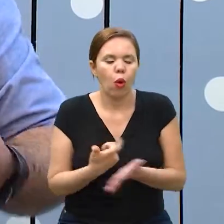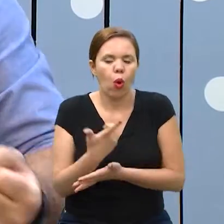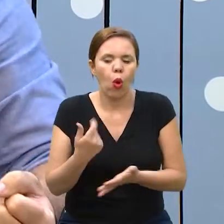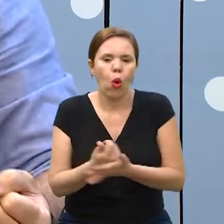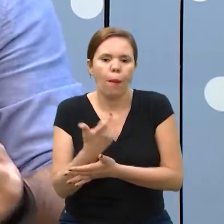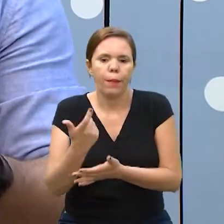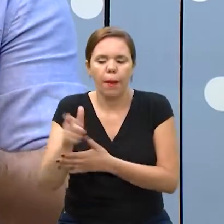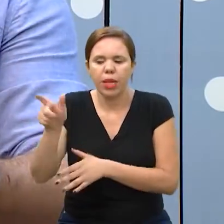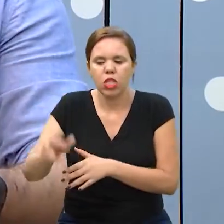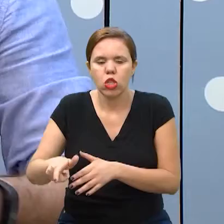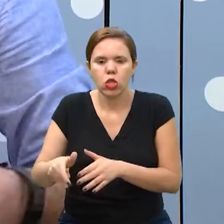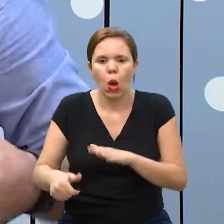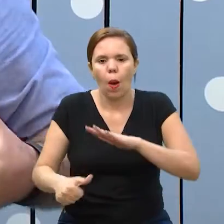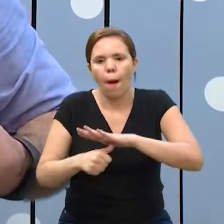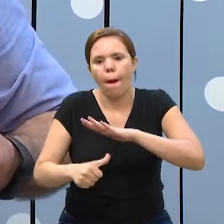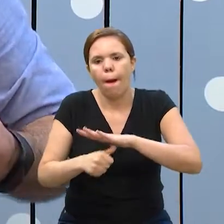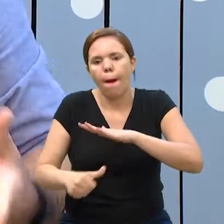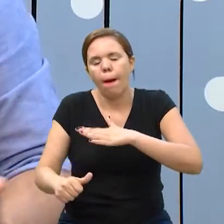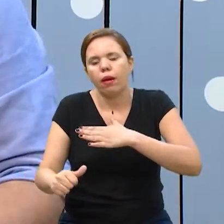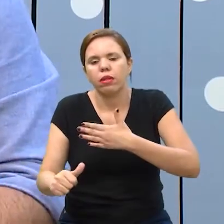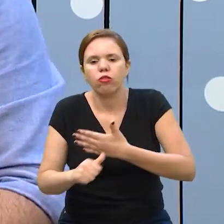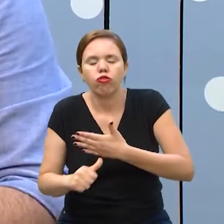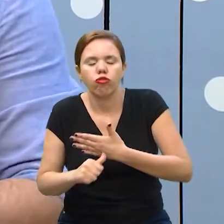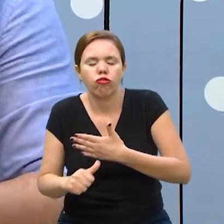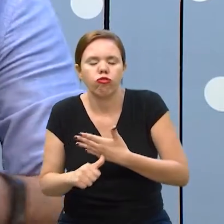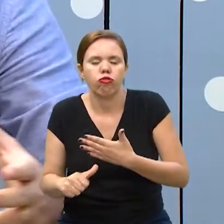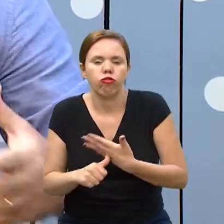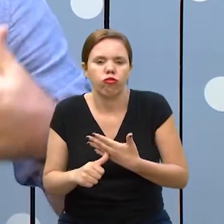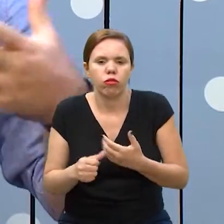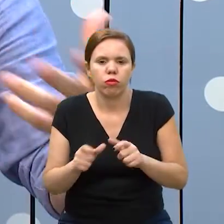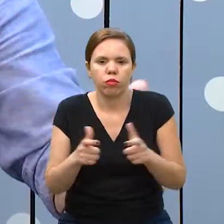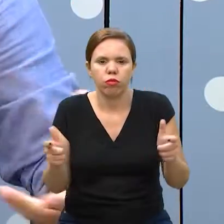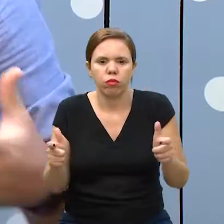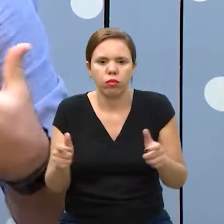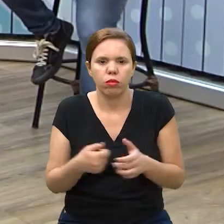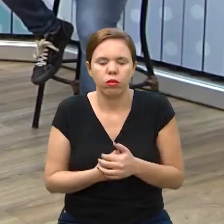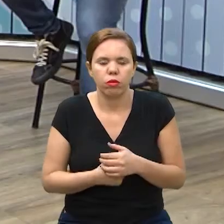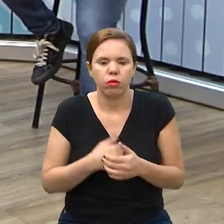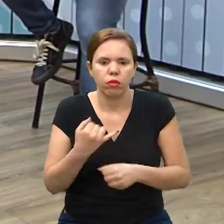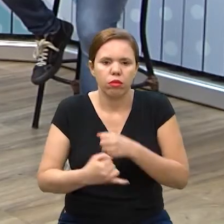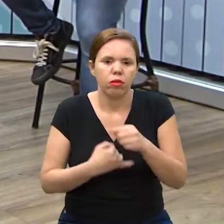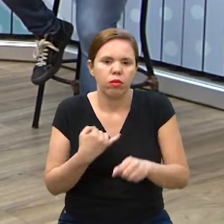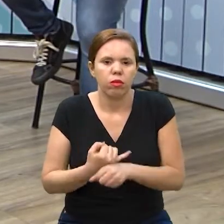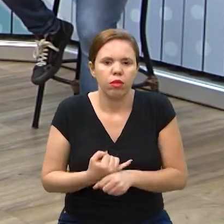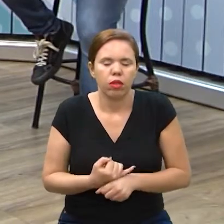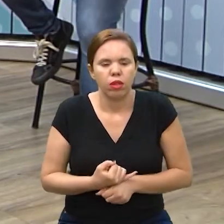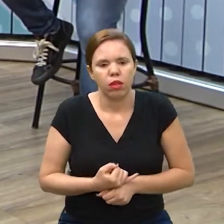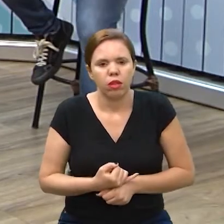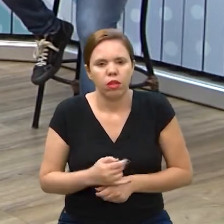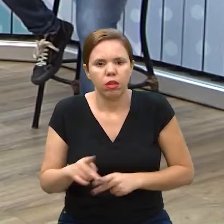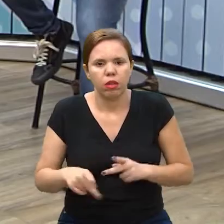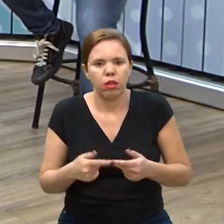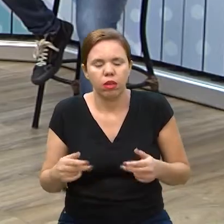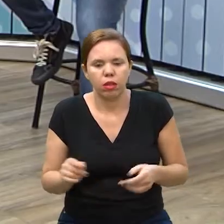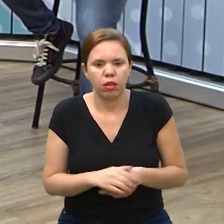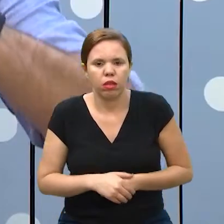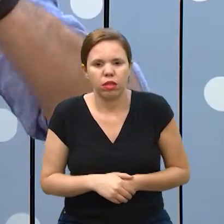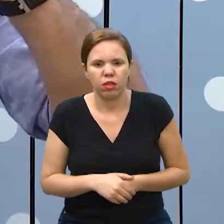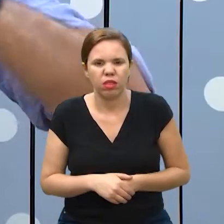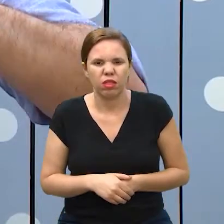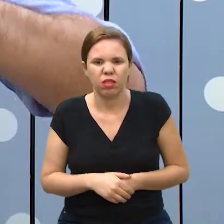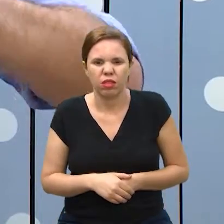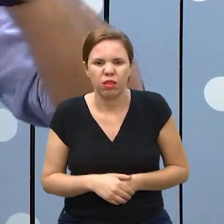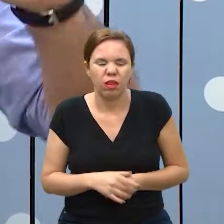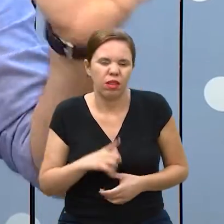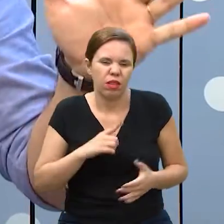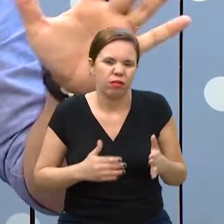comprar seguidores, eu quero bombar na internet, que é um lado meio obscuro, assim, que é um lado muito daquela coisa